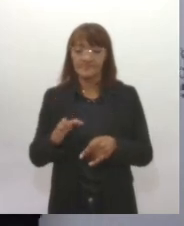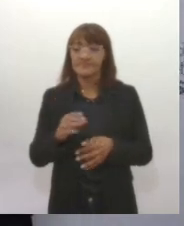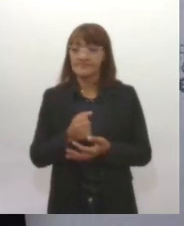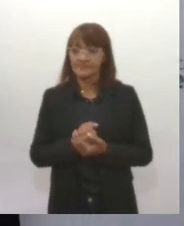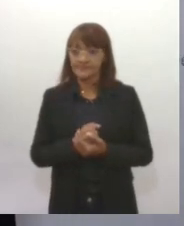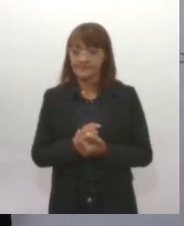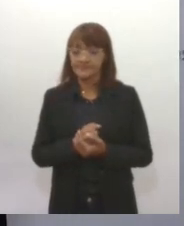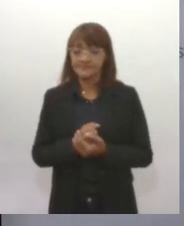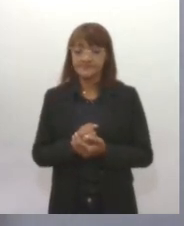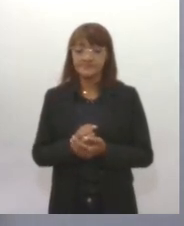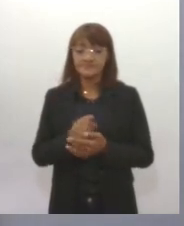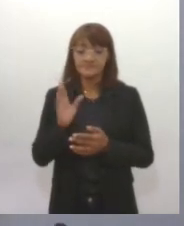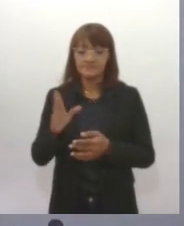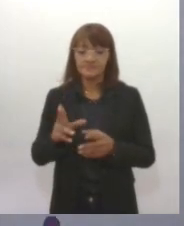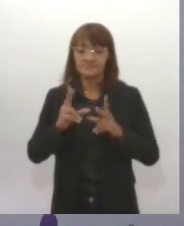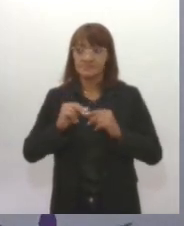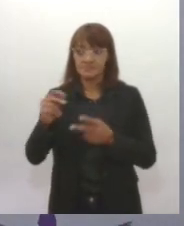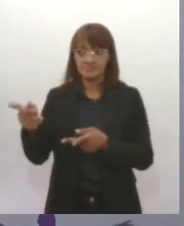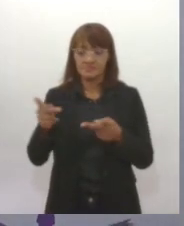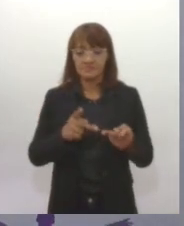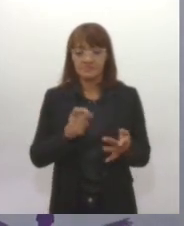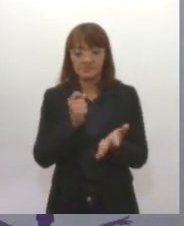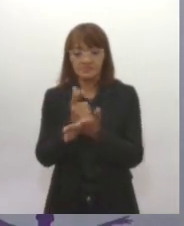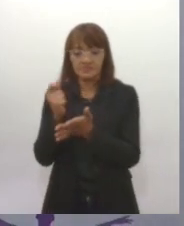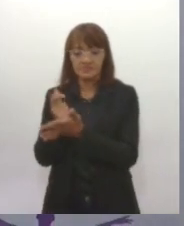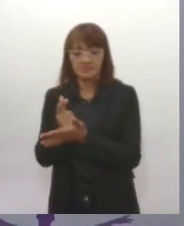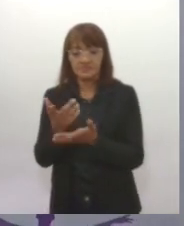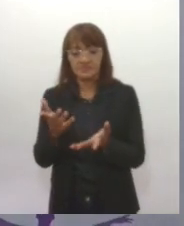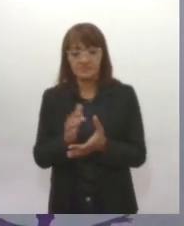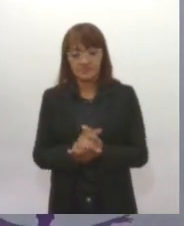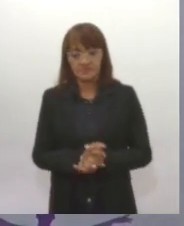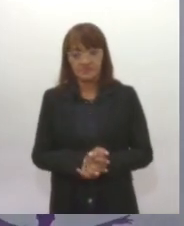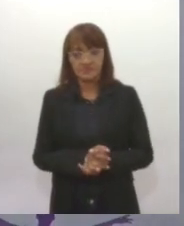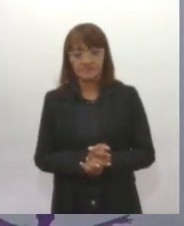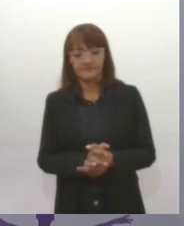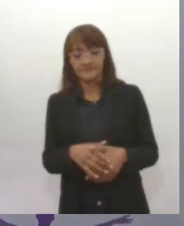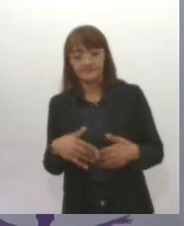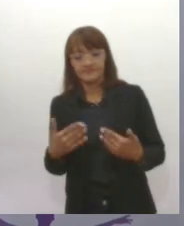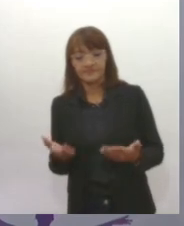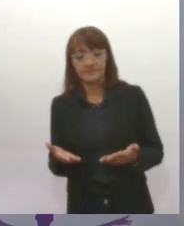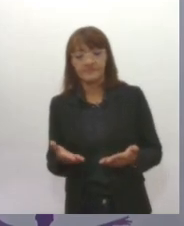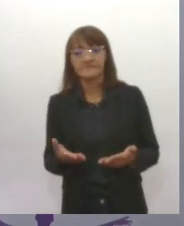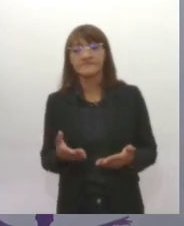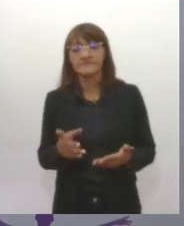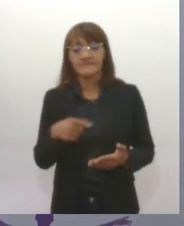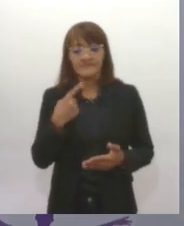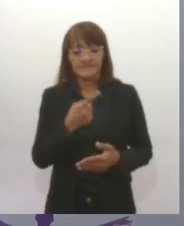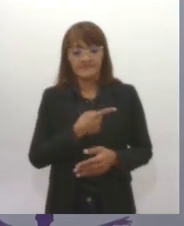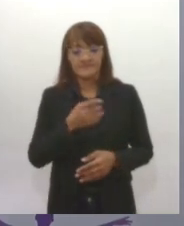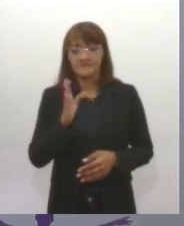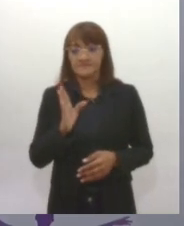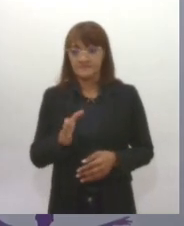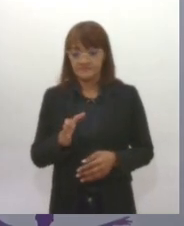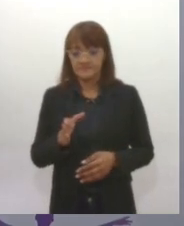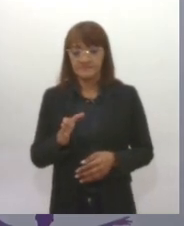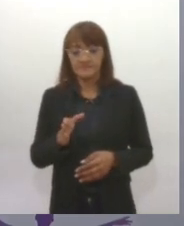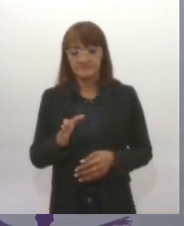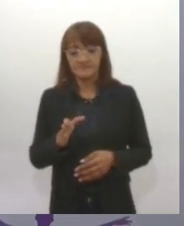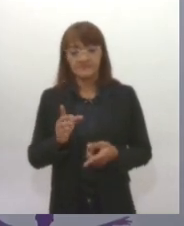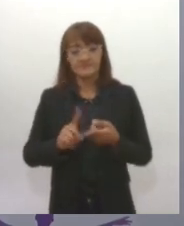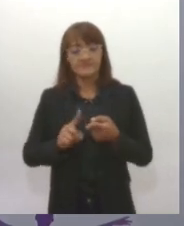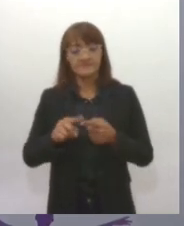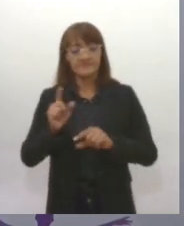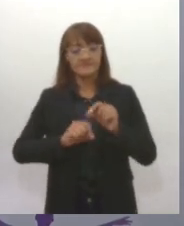os maiores compradores dessa nossa produção. Então, sabemos, né, que essa ponte